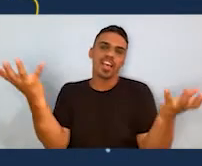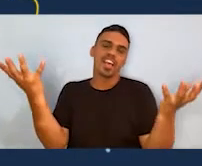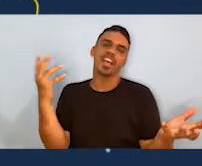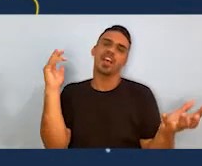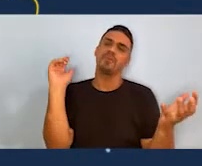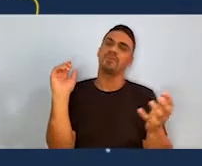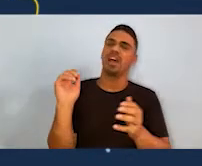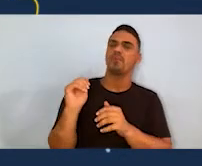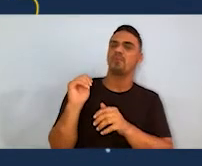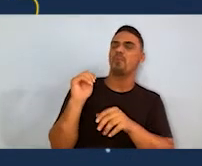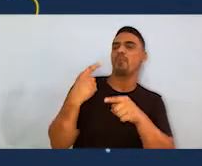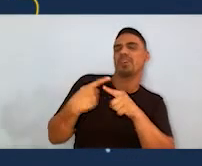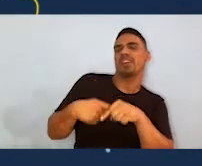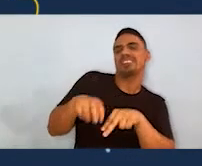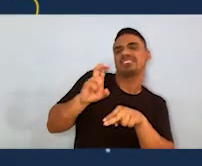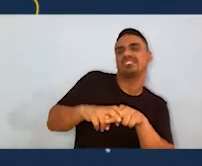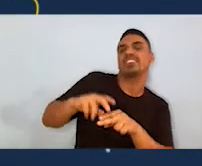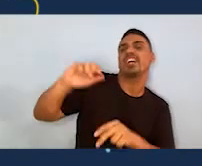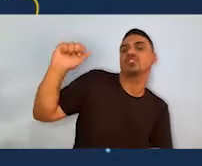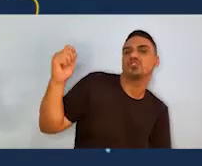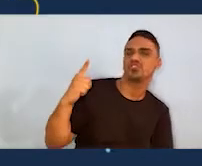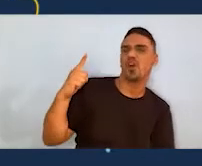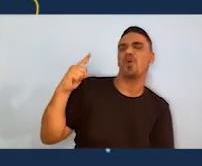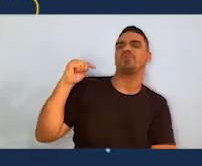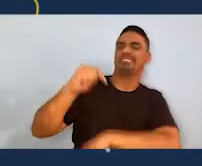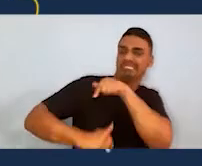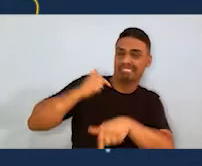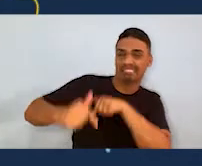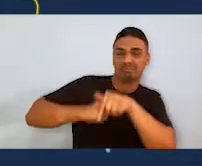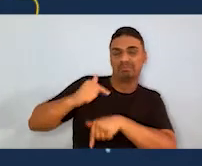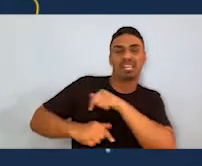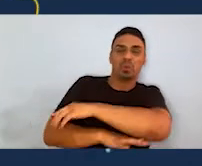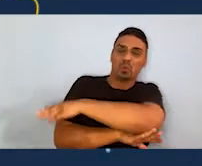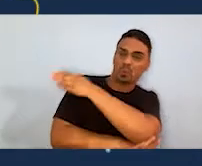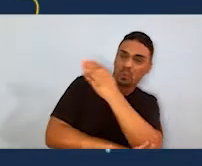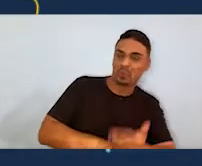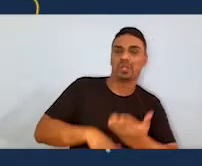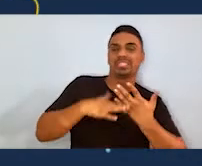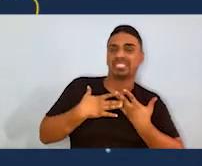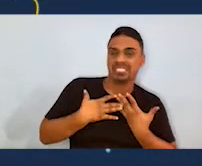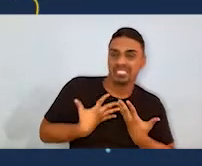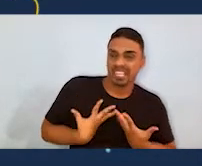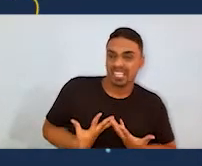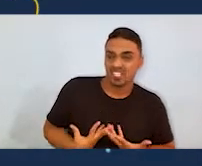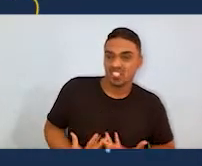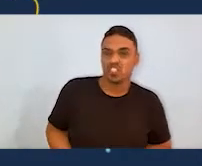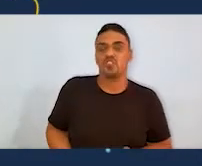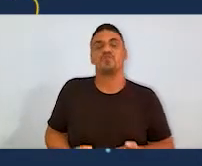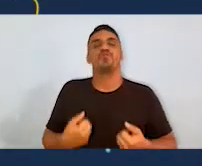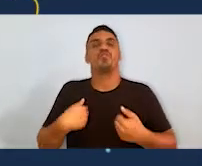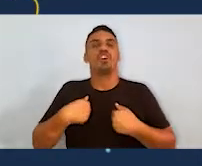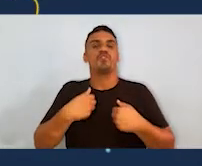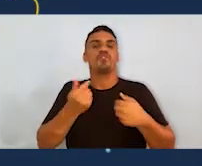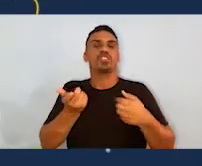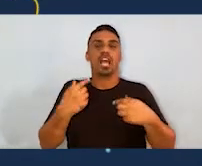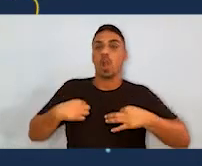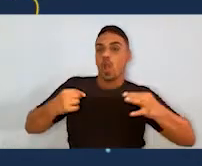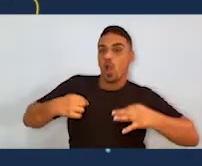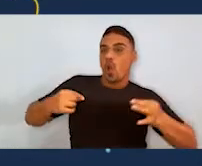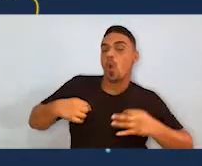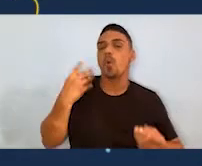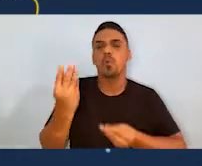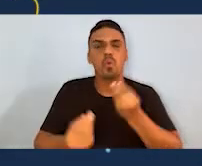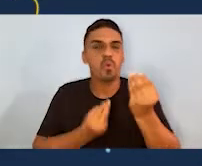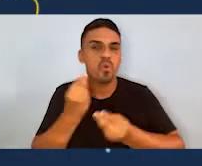tomar sol depois de um dia de trabalho cansativo e tudo mais. Então, assim, isso vai dizer, por exemplo, como é que ela vai estar